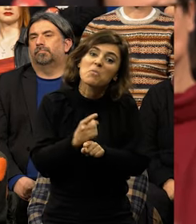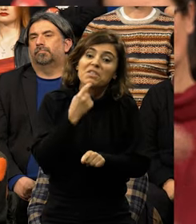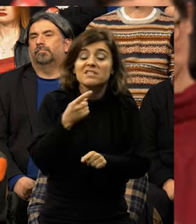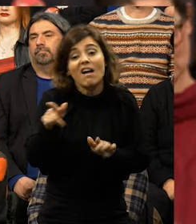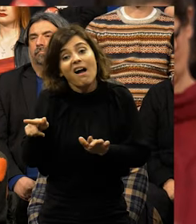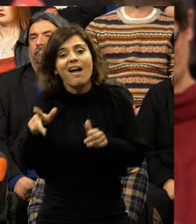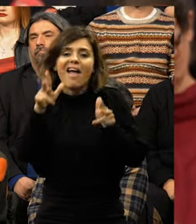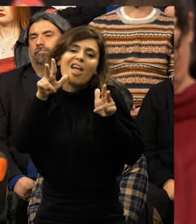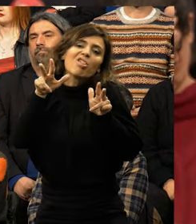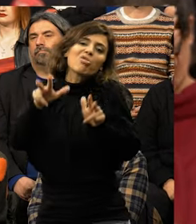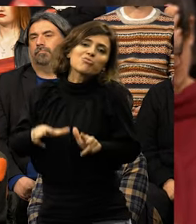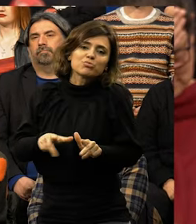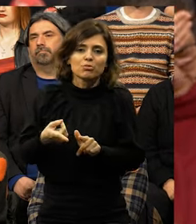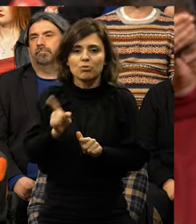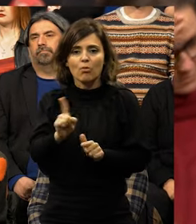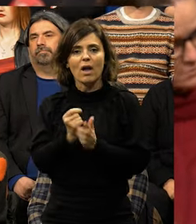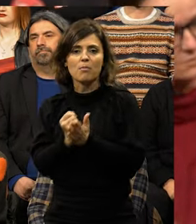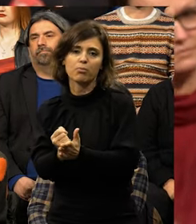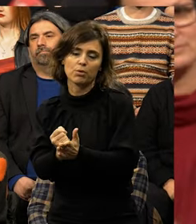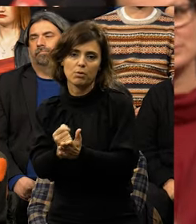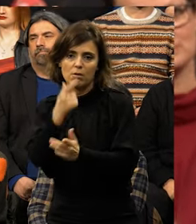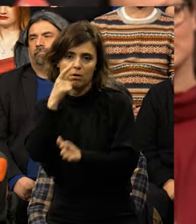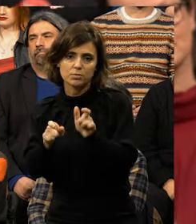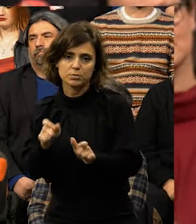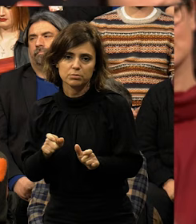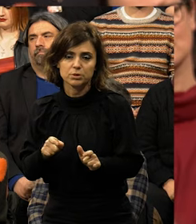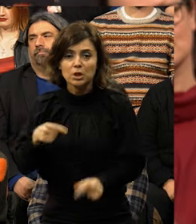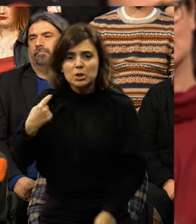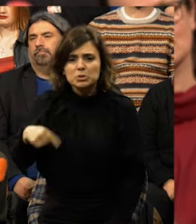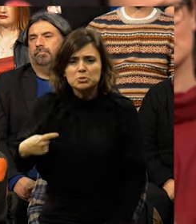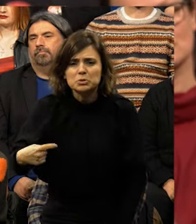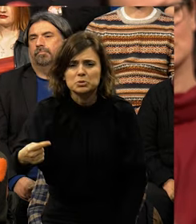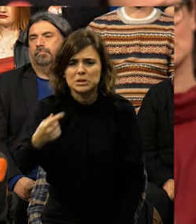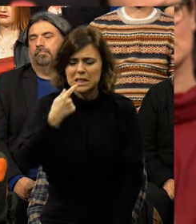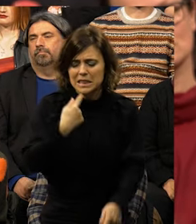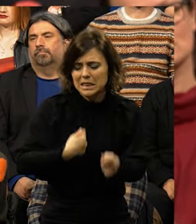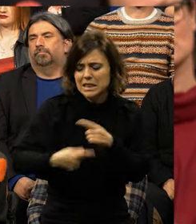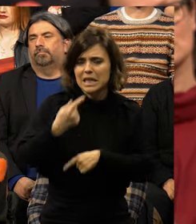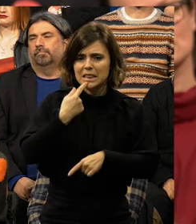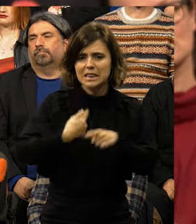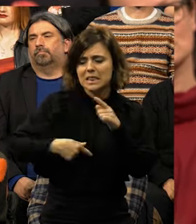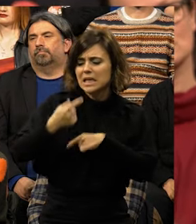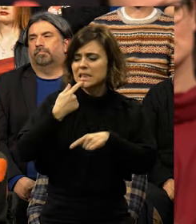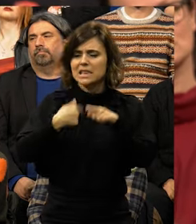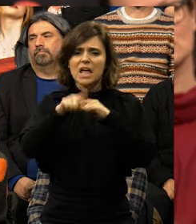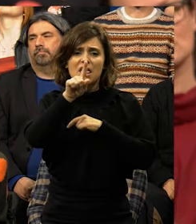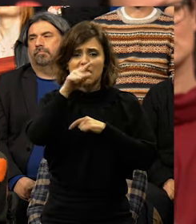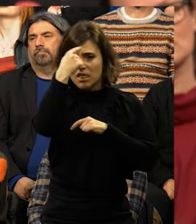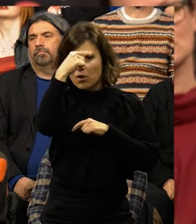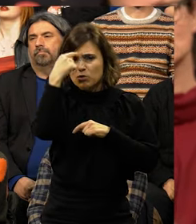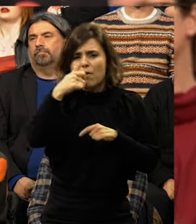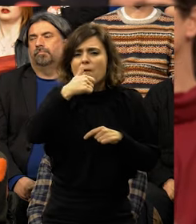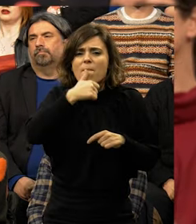não ajuda humanitária todos os dias recebo estas denúncias todos os dias da Cruz Vermelha do crescente